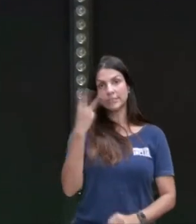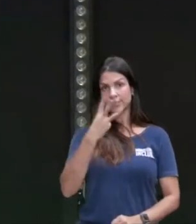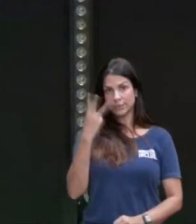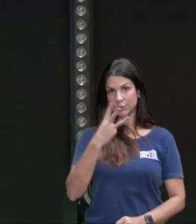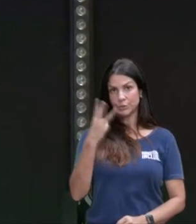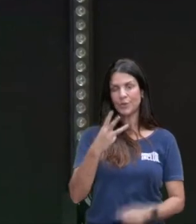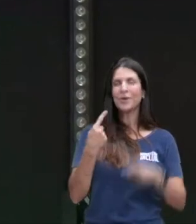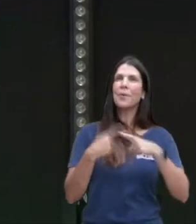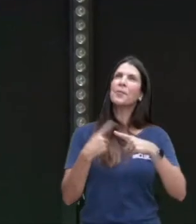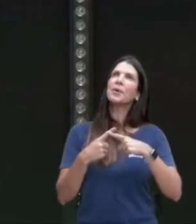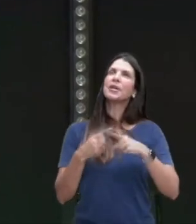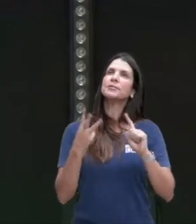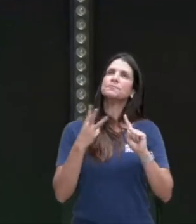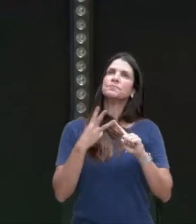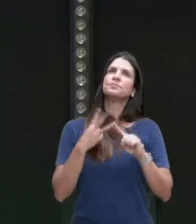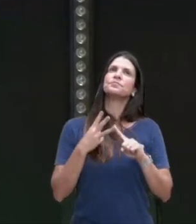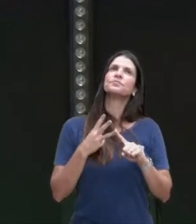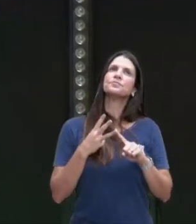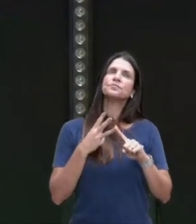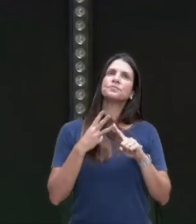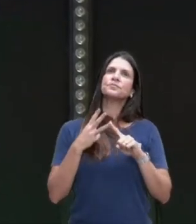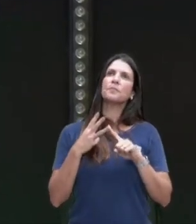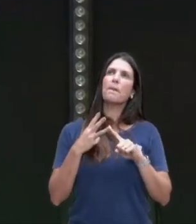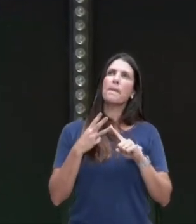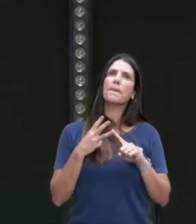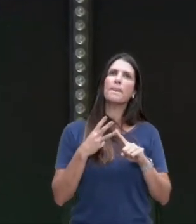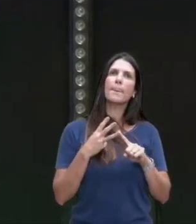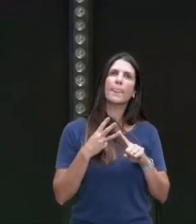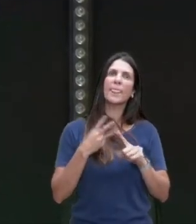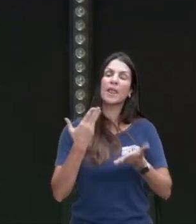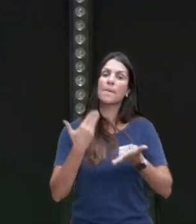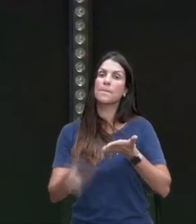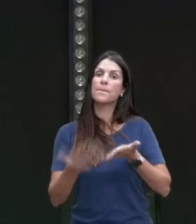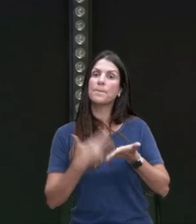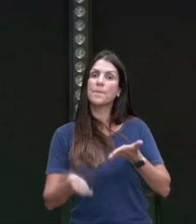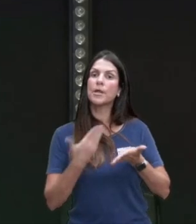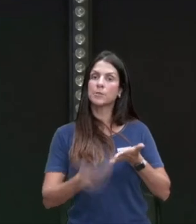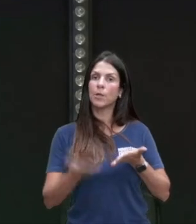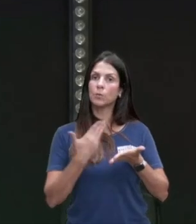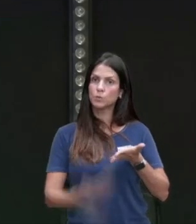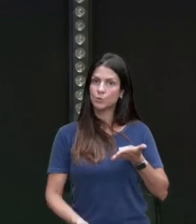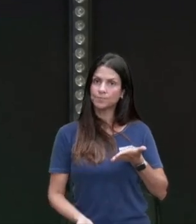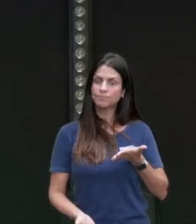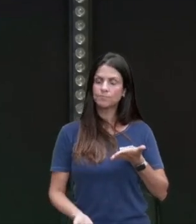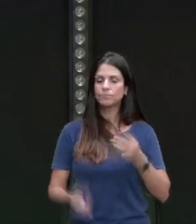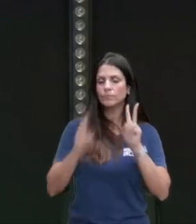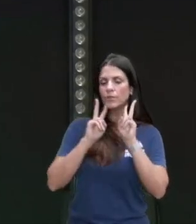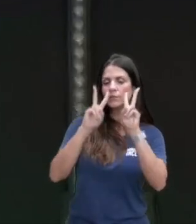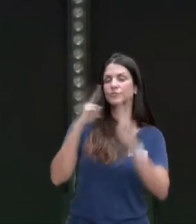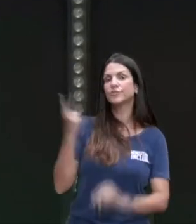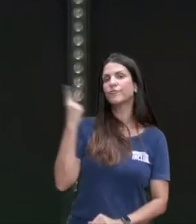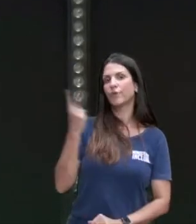perde a visão do nosso valor porque nós somos online imediatista As